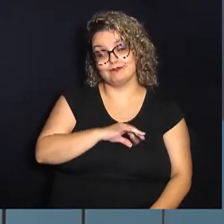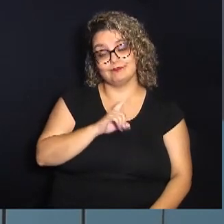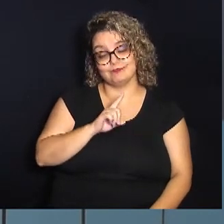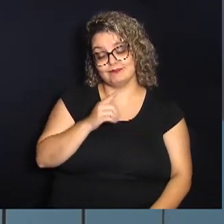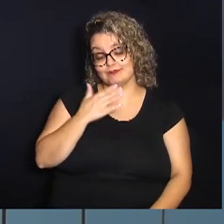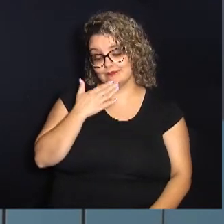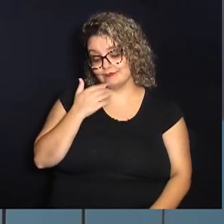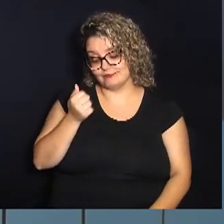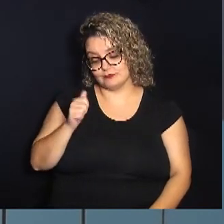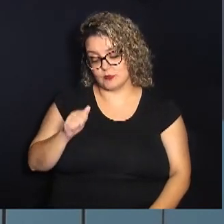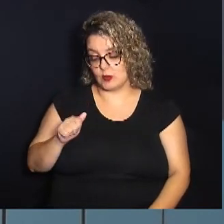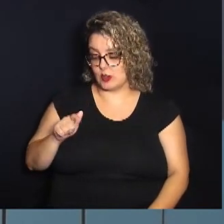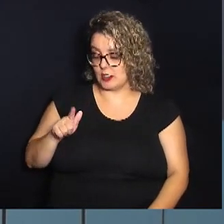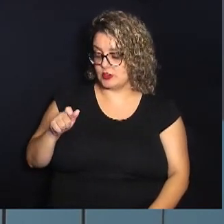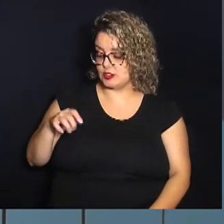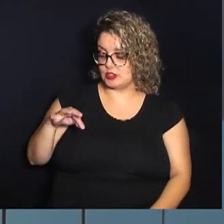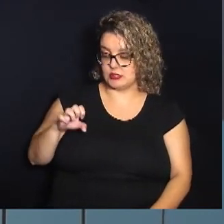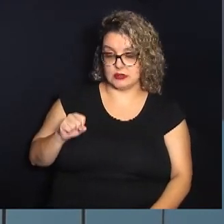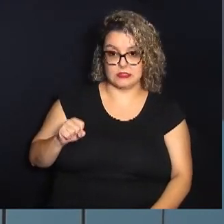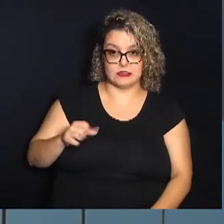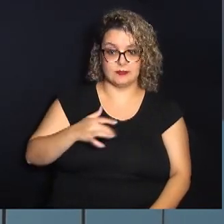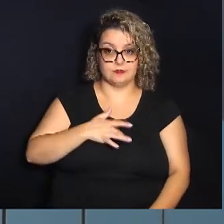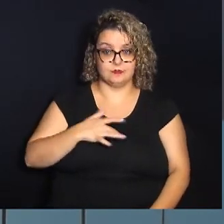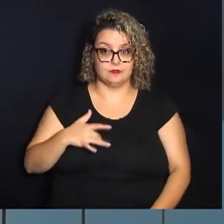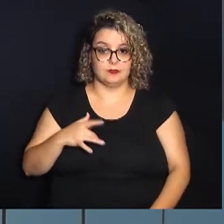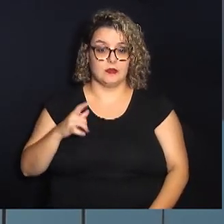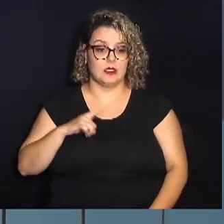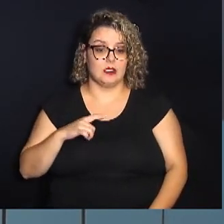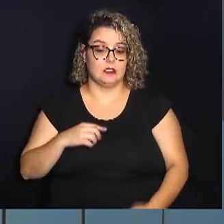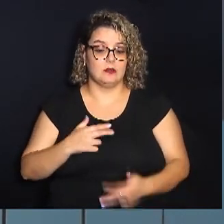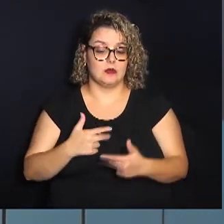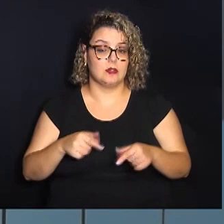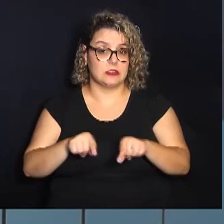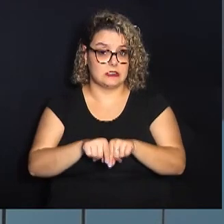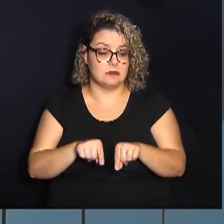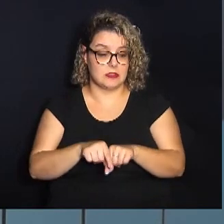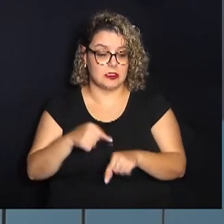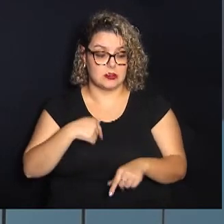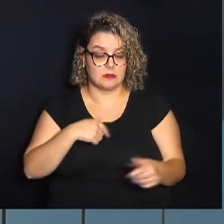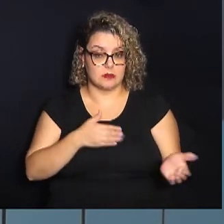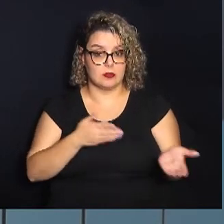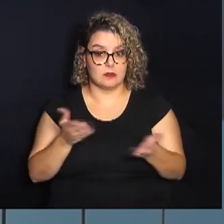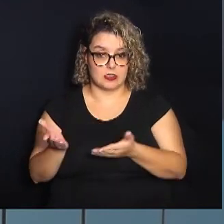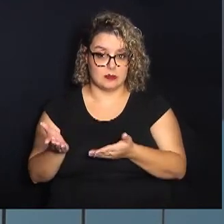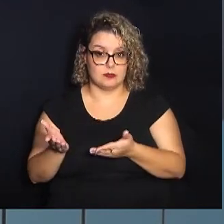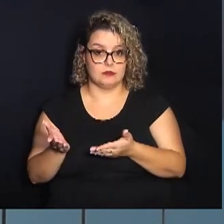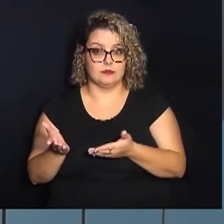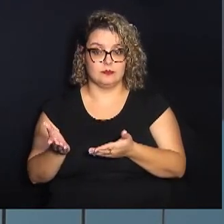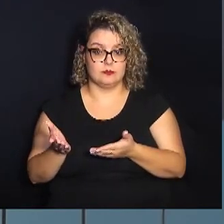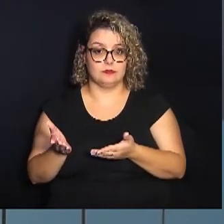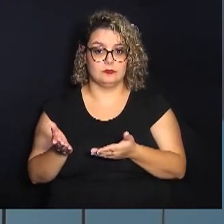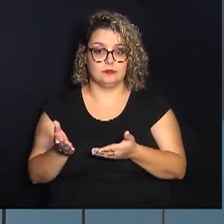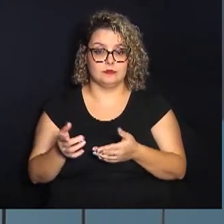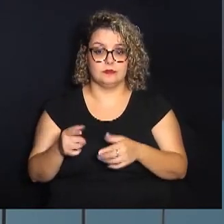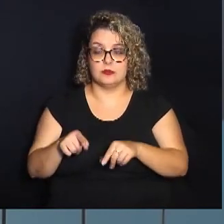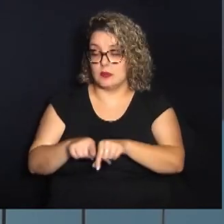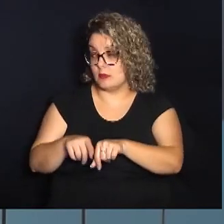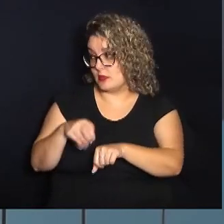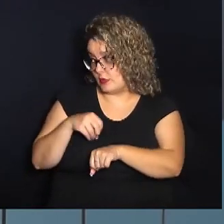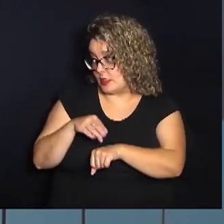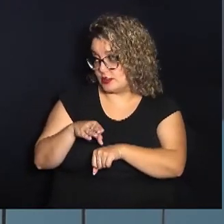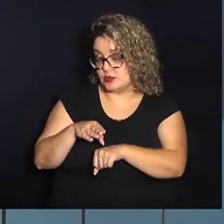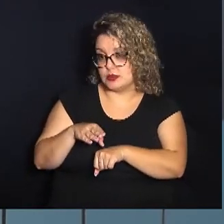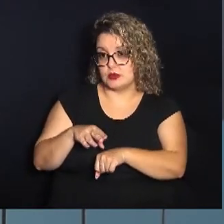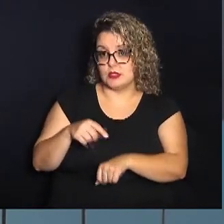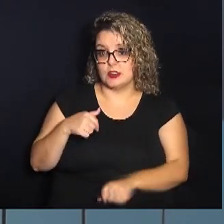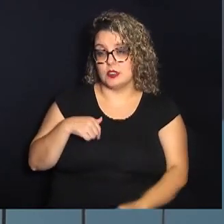dos agentes de saúde. E tem uma questão também que eu lembro que eu apresentei uma indicação, vereador, eu